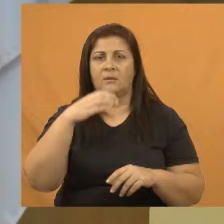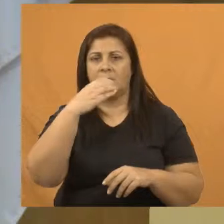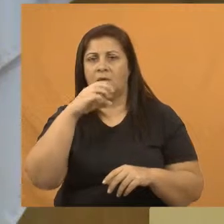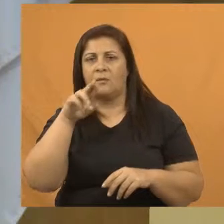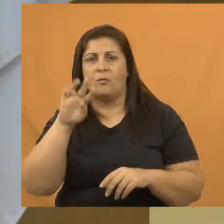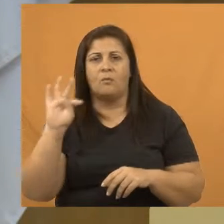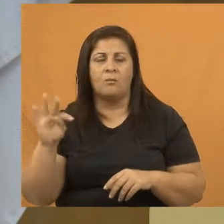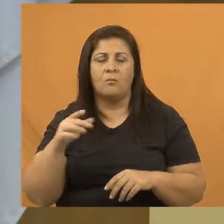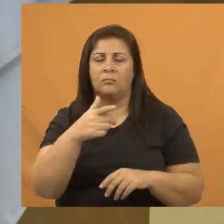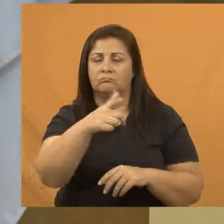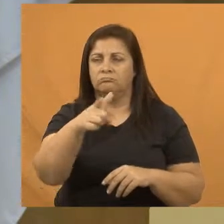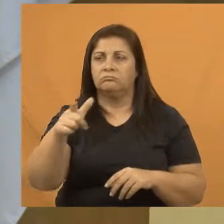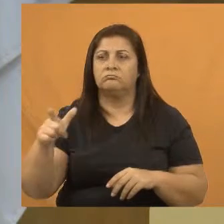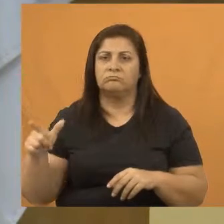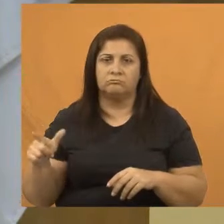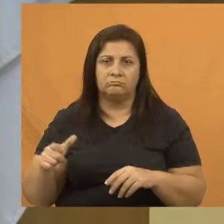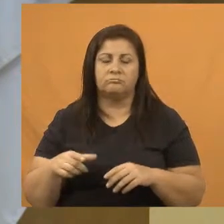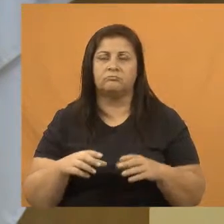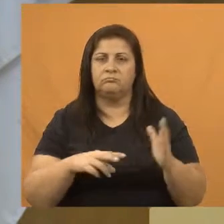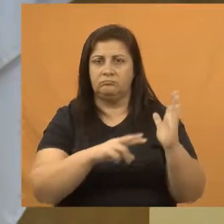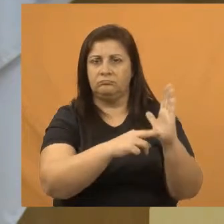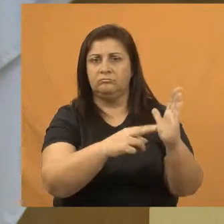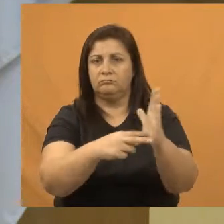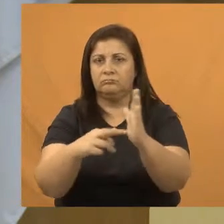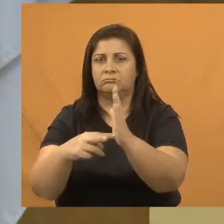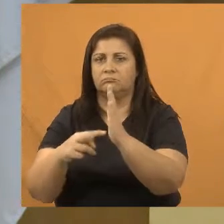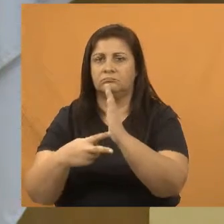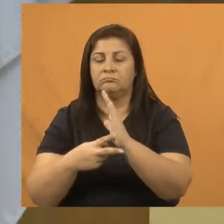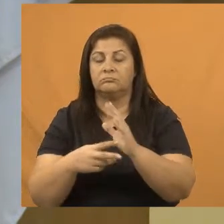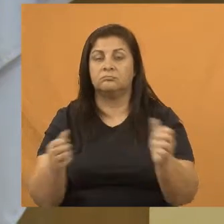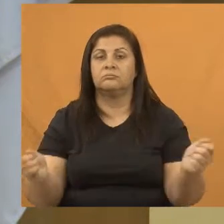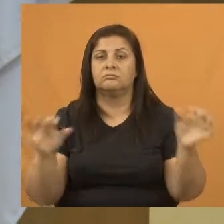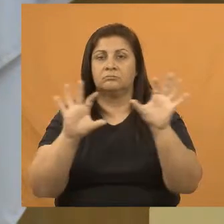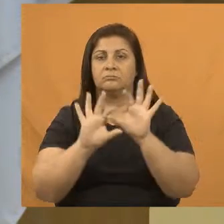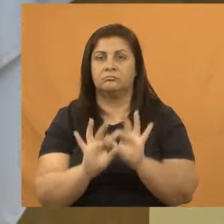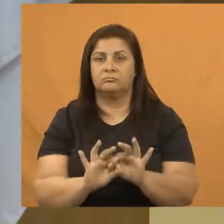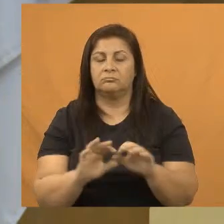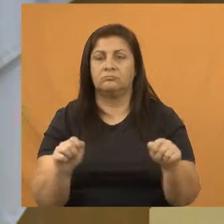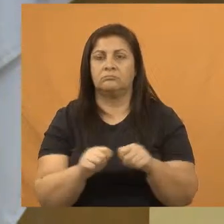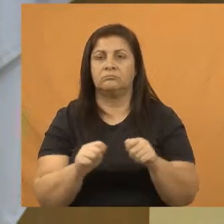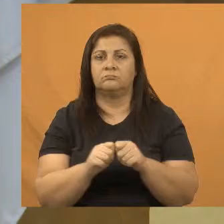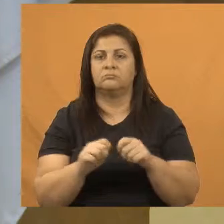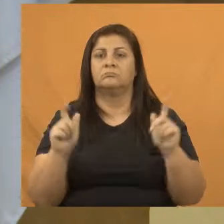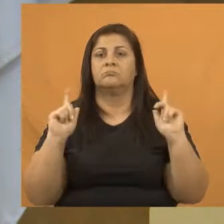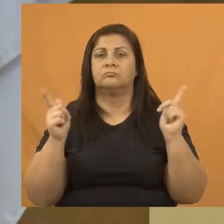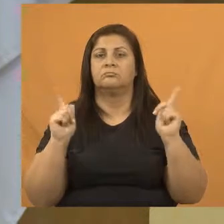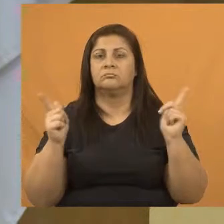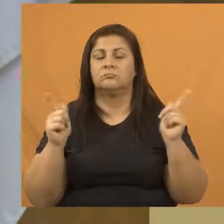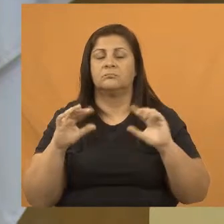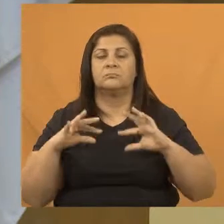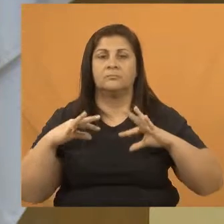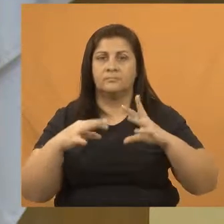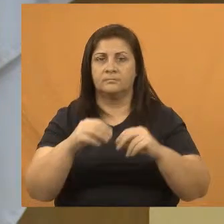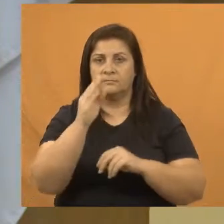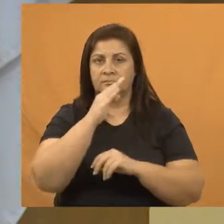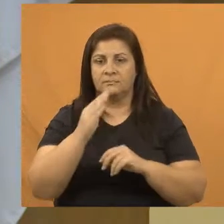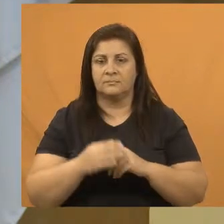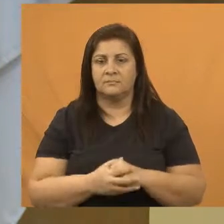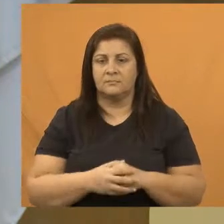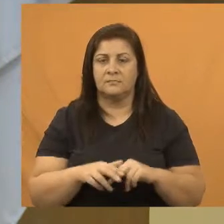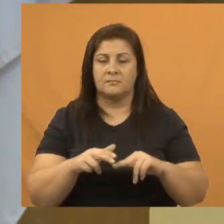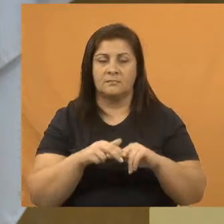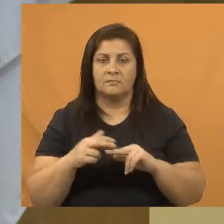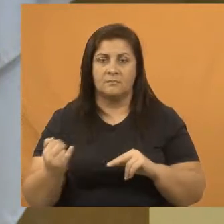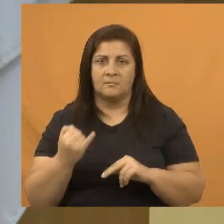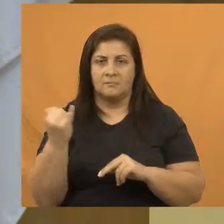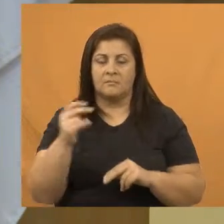CTB, entre outras centrais sindicais que estão juntos para construir uma greve geral no nosso país. Por isso é muito importante